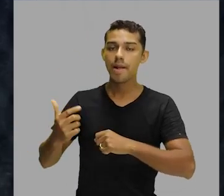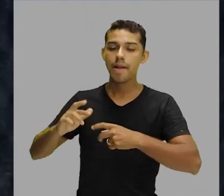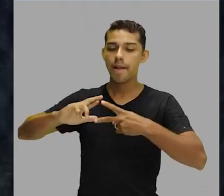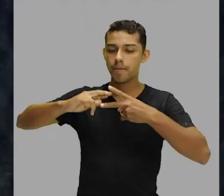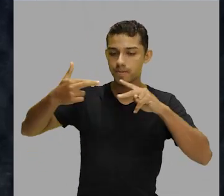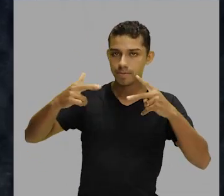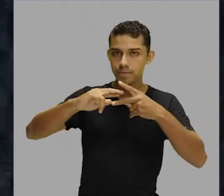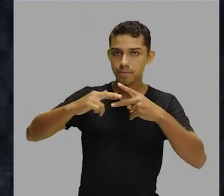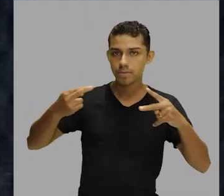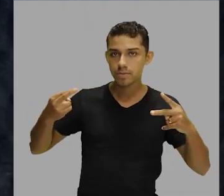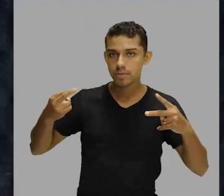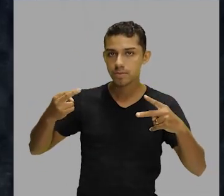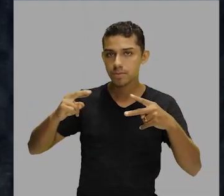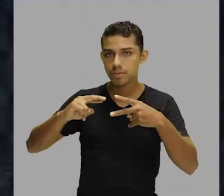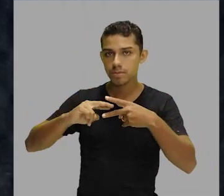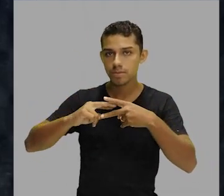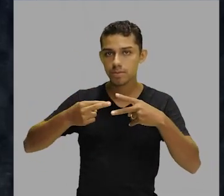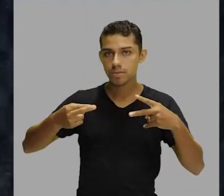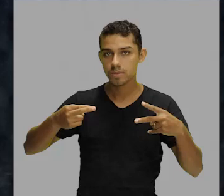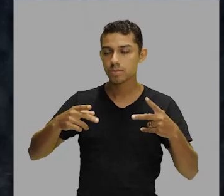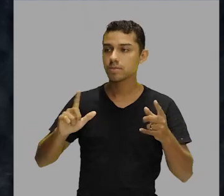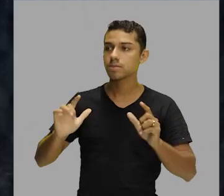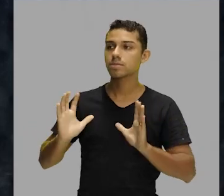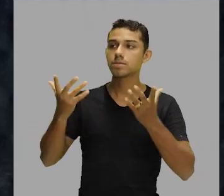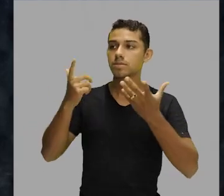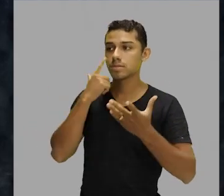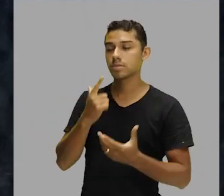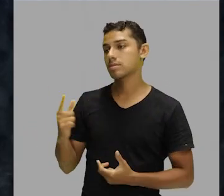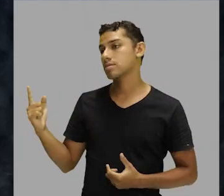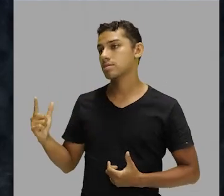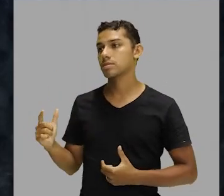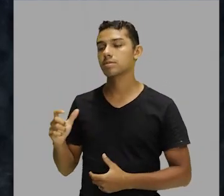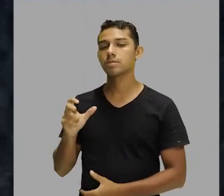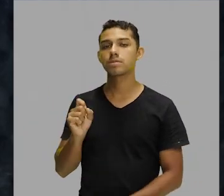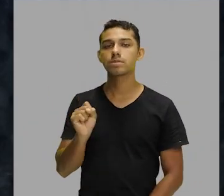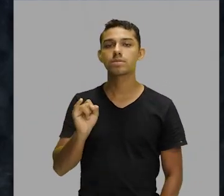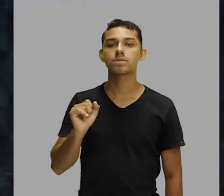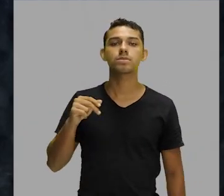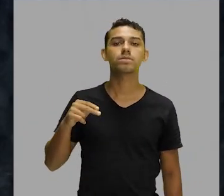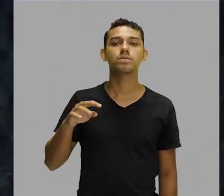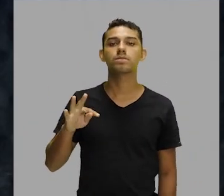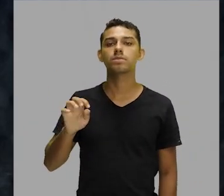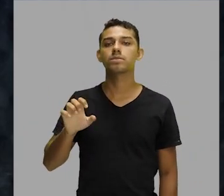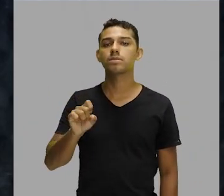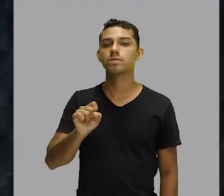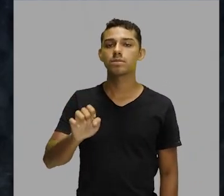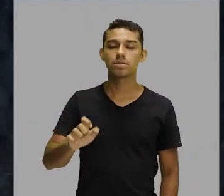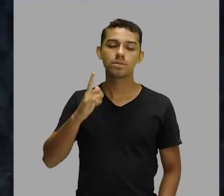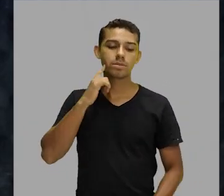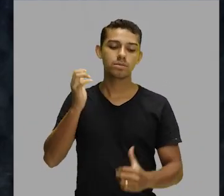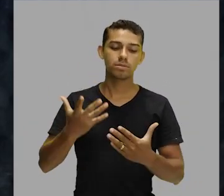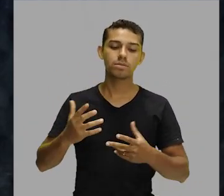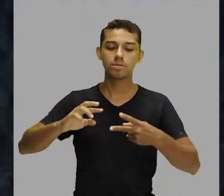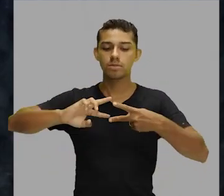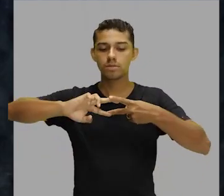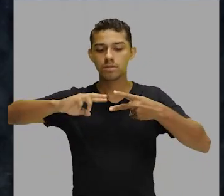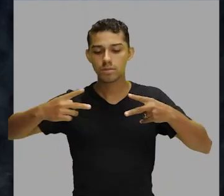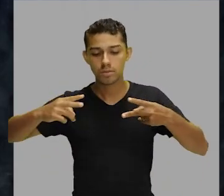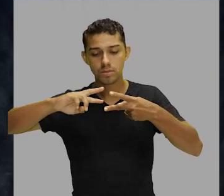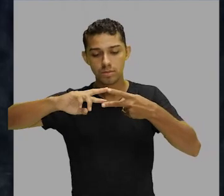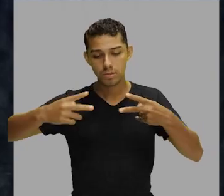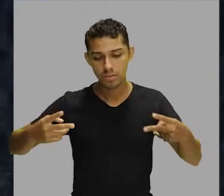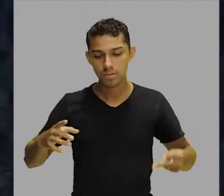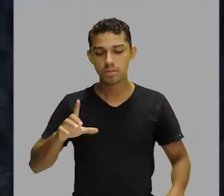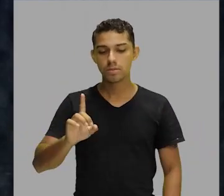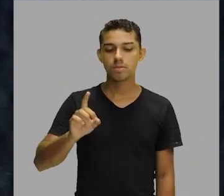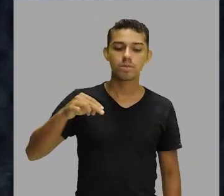ele vai aqui, ó, vai acontecer uma síntese de DNA a partir da molécula de RNA. Olha